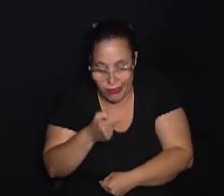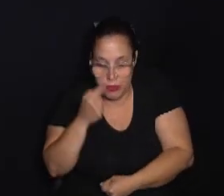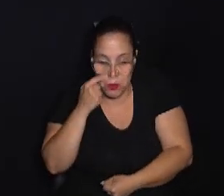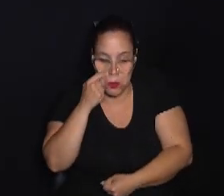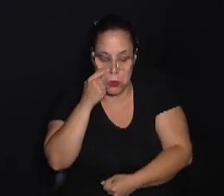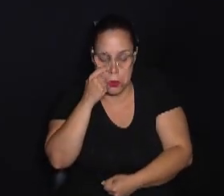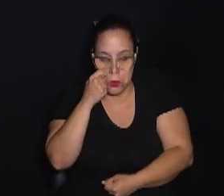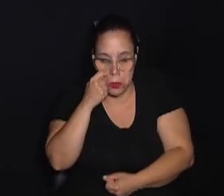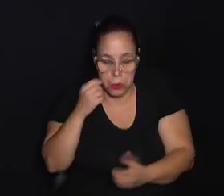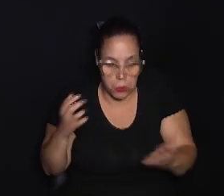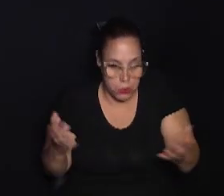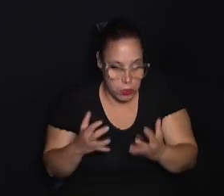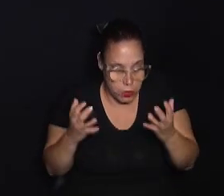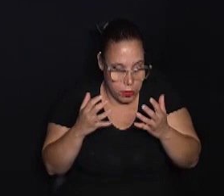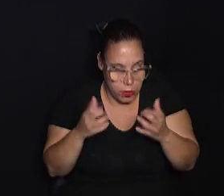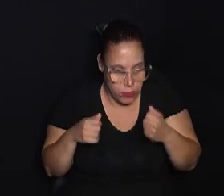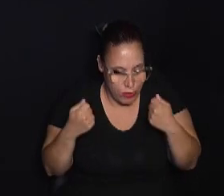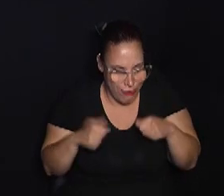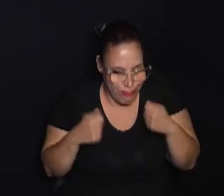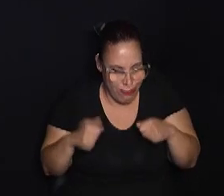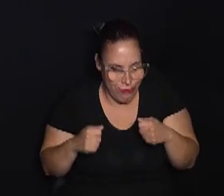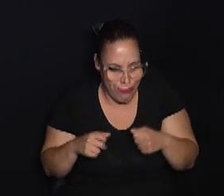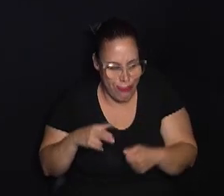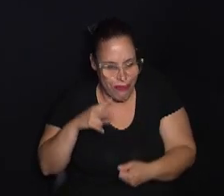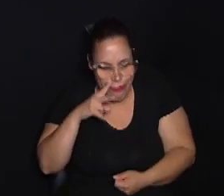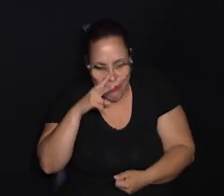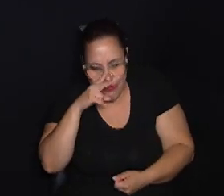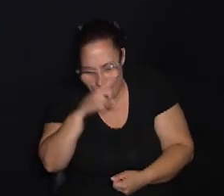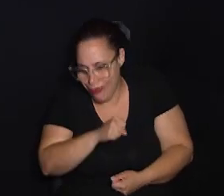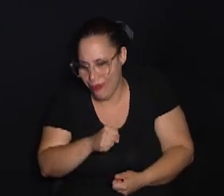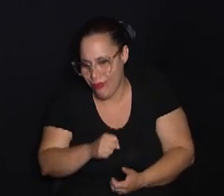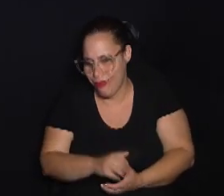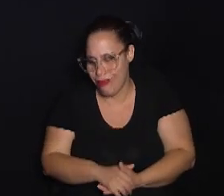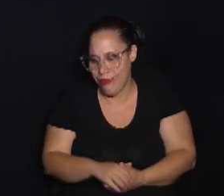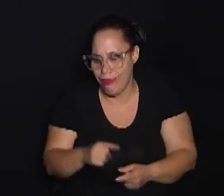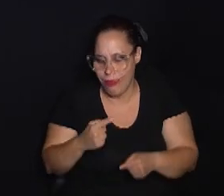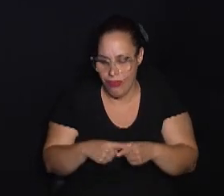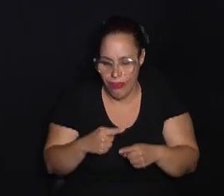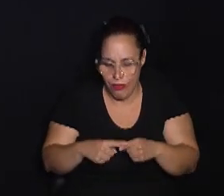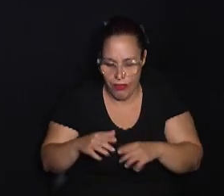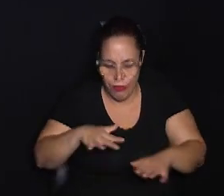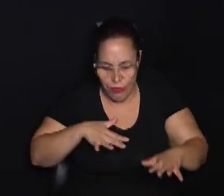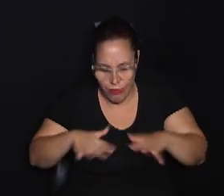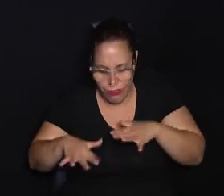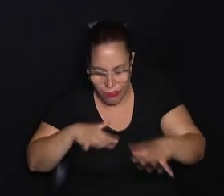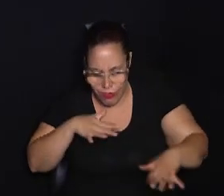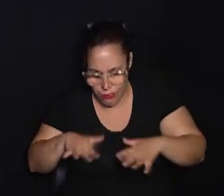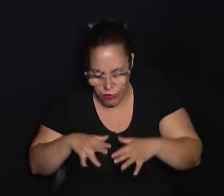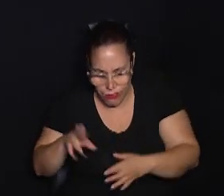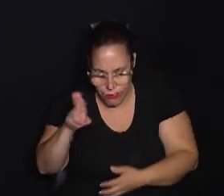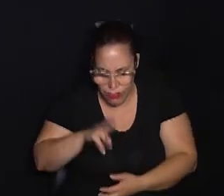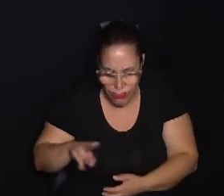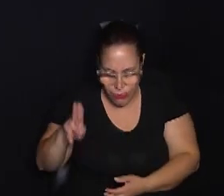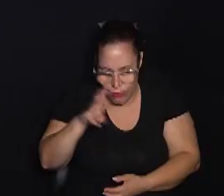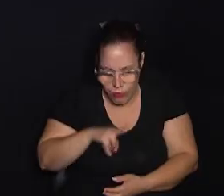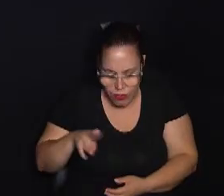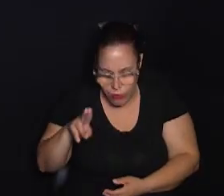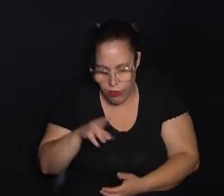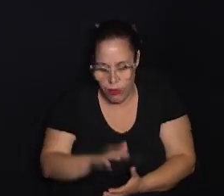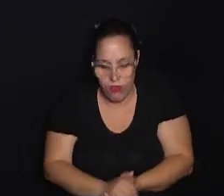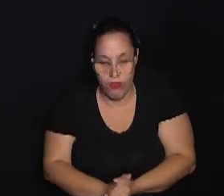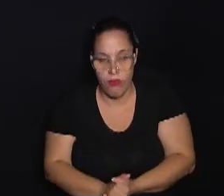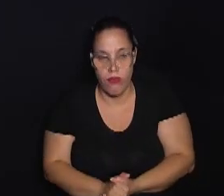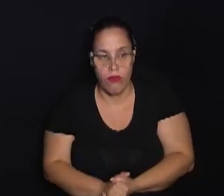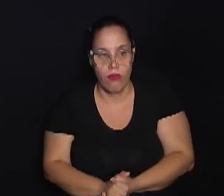demanda, que é uma necessidade muito forte, porque é uma região que demanda da utilização do serviço de saúde. A